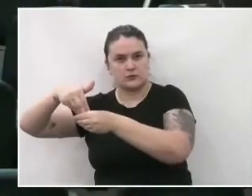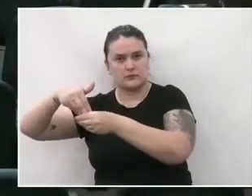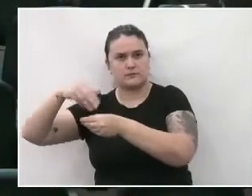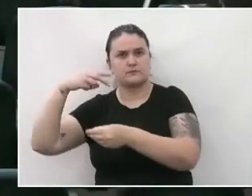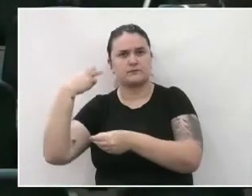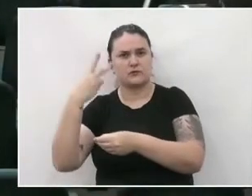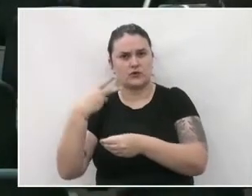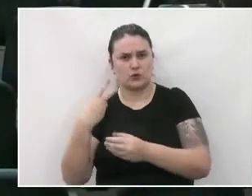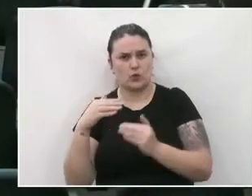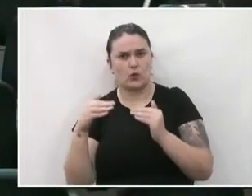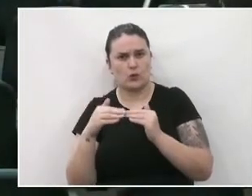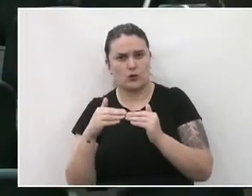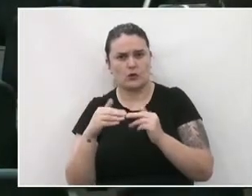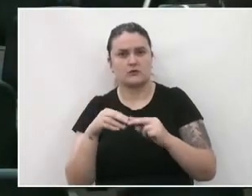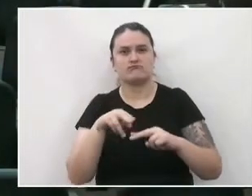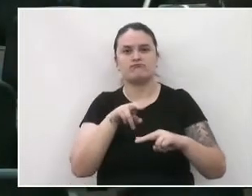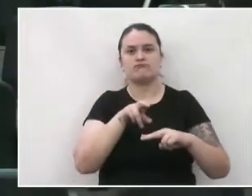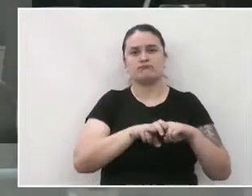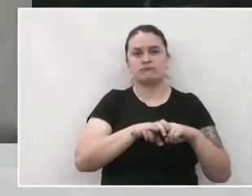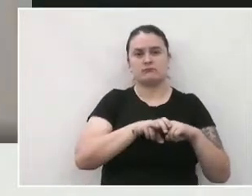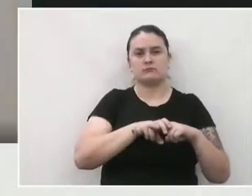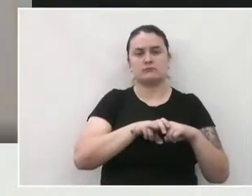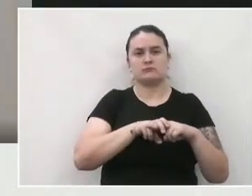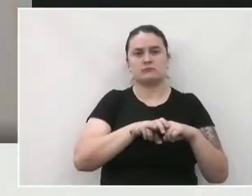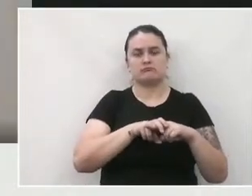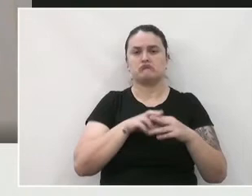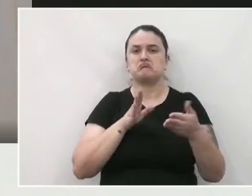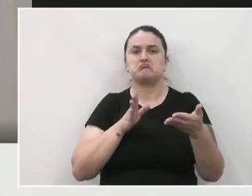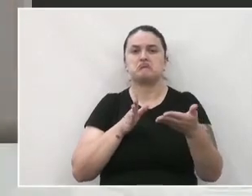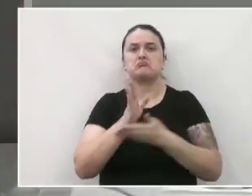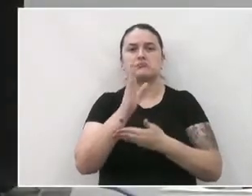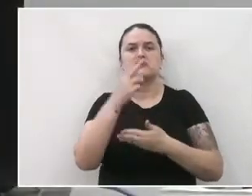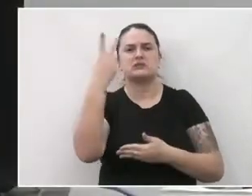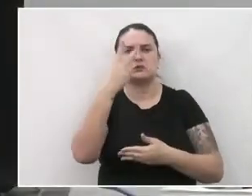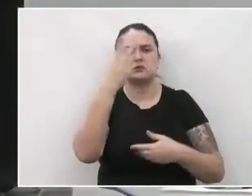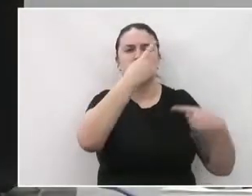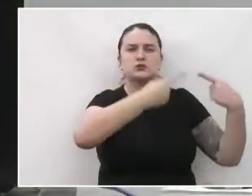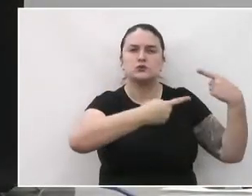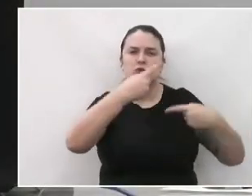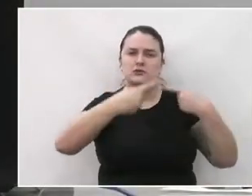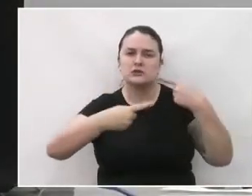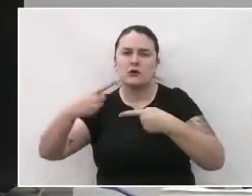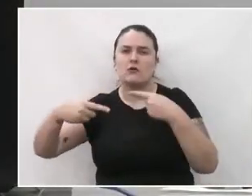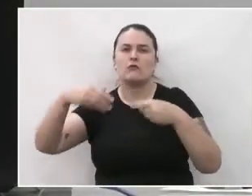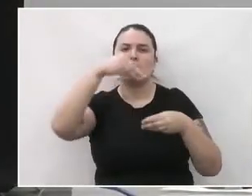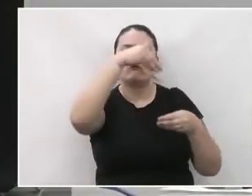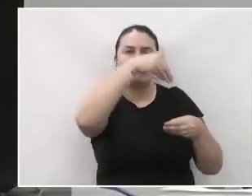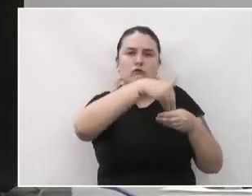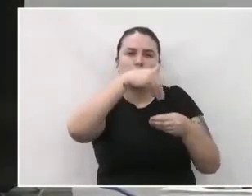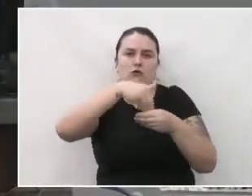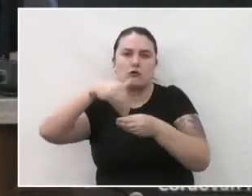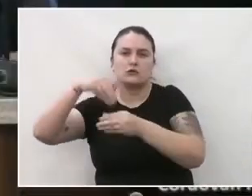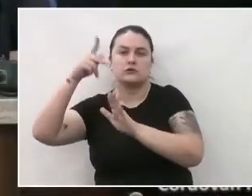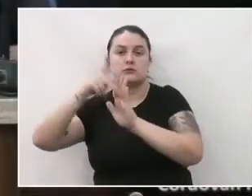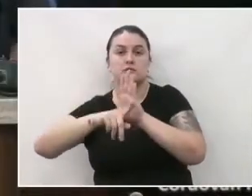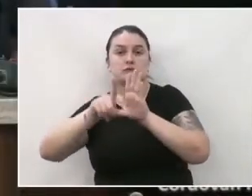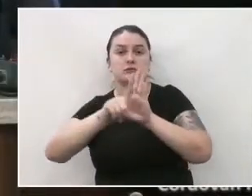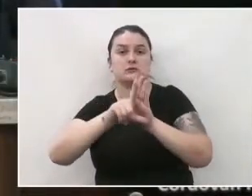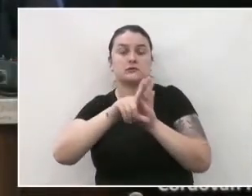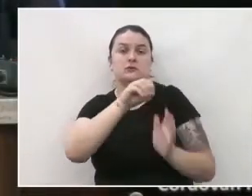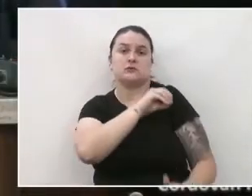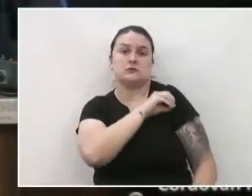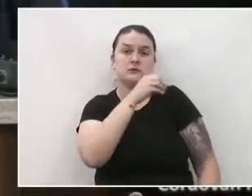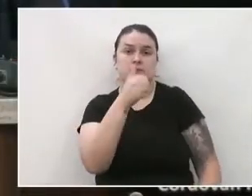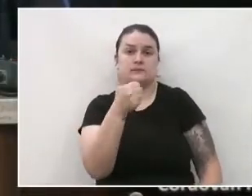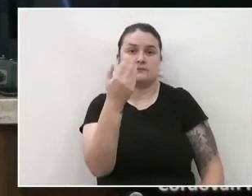Senhores vereadores que aprovam, permaneçam como estão. Aprovado em segunda discussão e votação o projeto de lei ordinário número 14